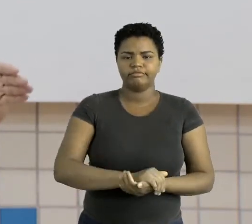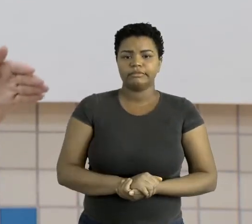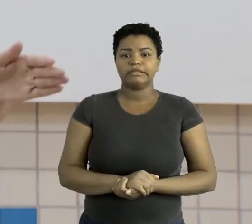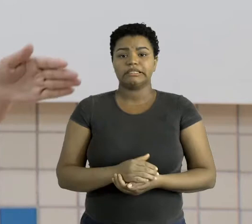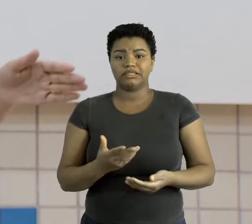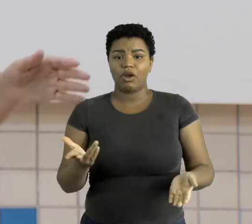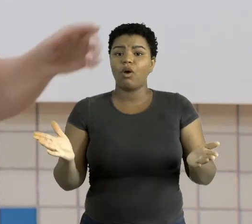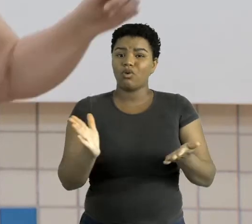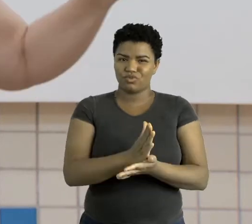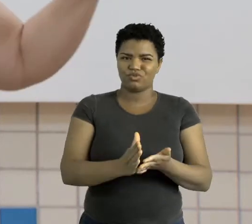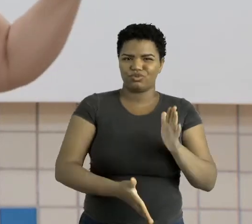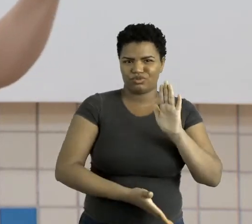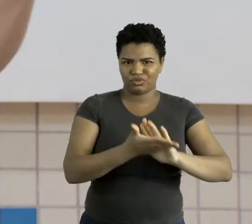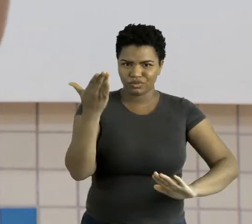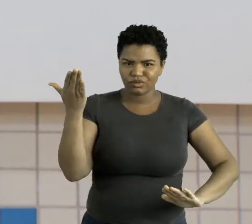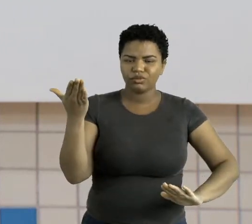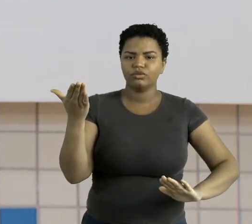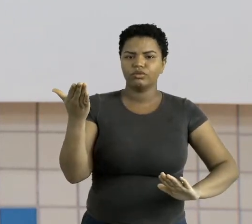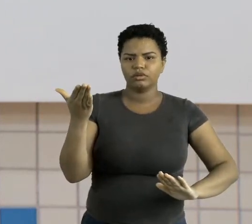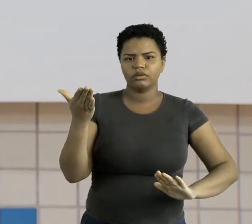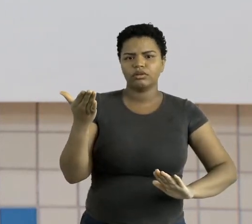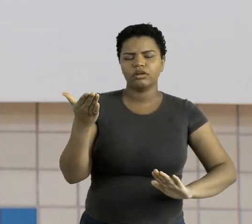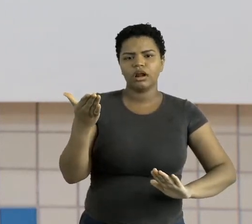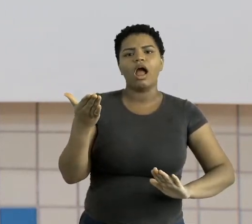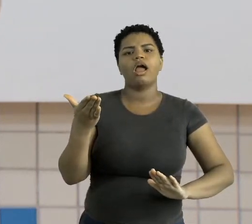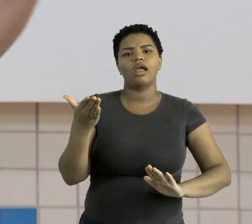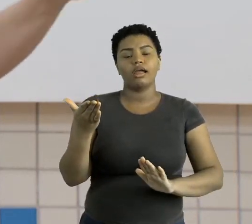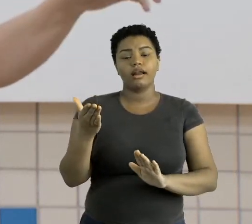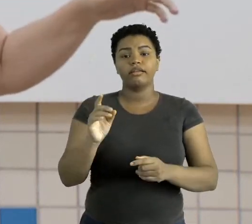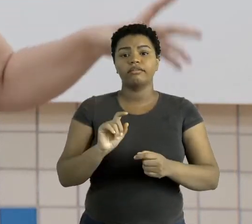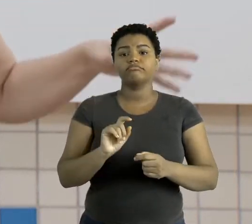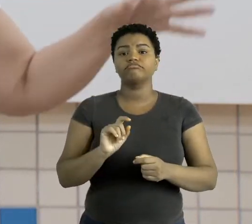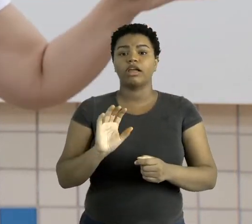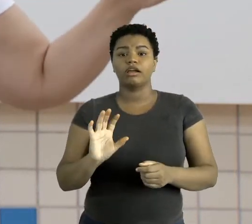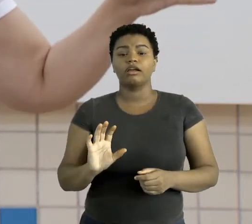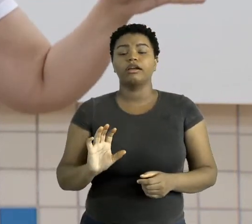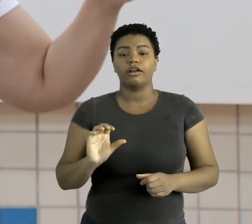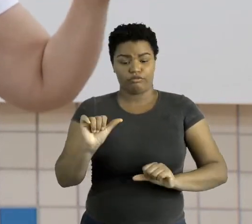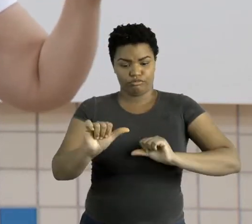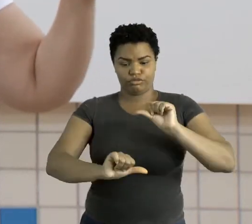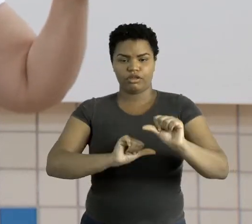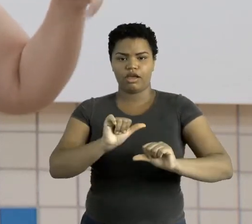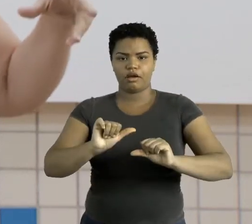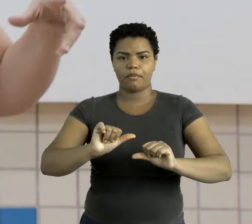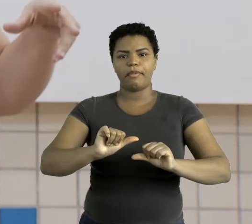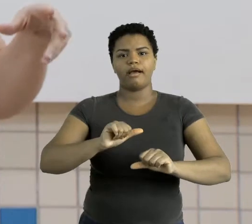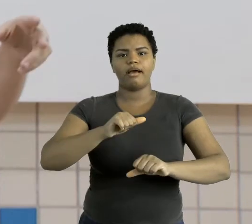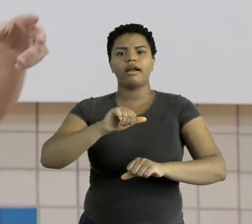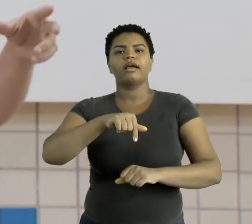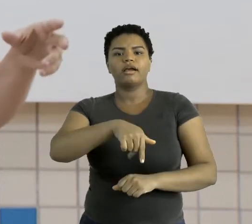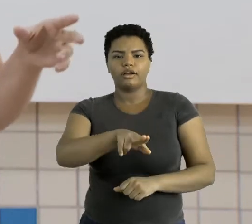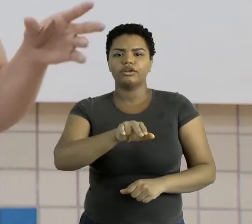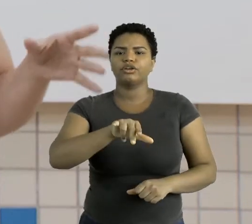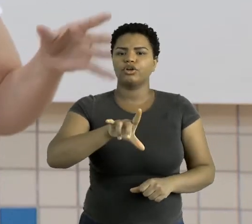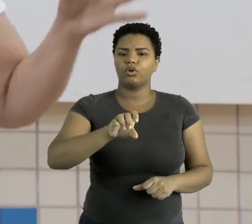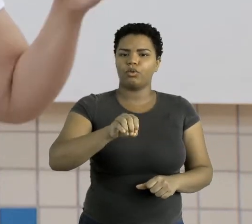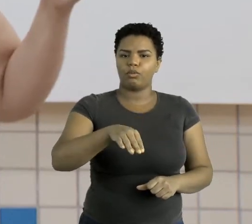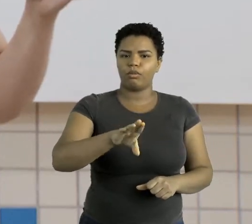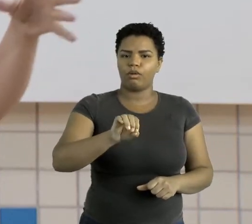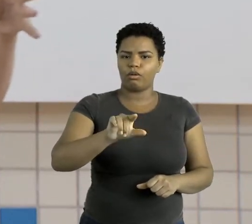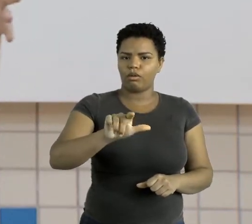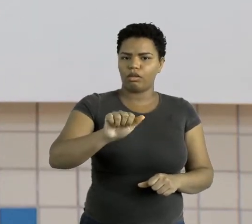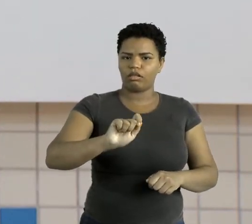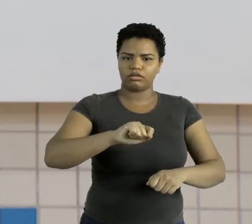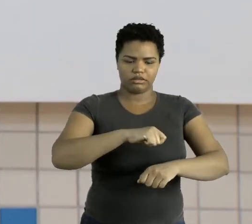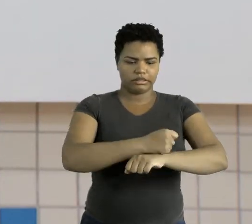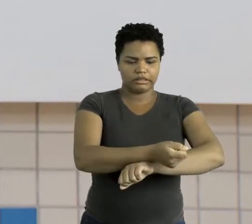conseguiam fugir, eles se tornaram os quilombolas, porque eles iam para o meio da mata, né? E lá no